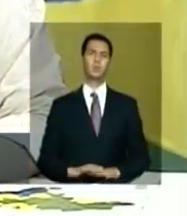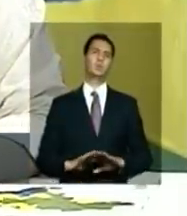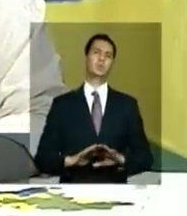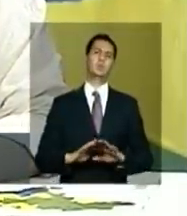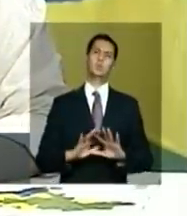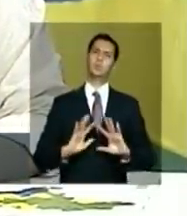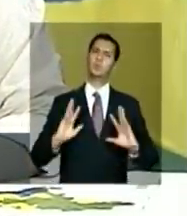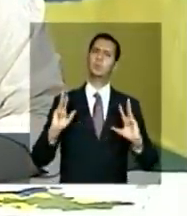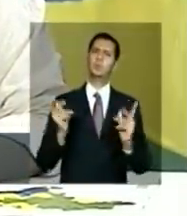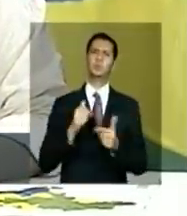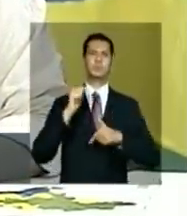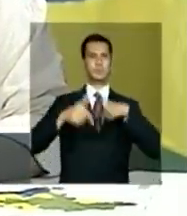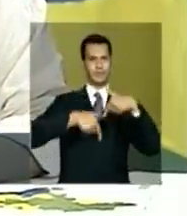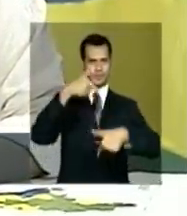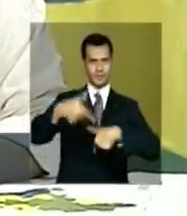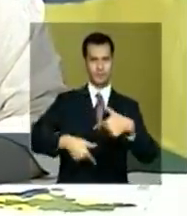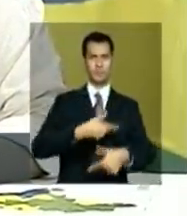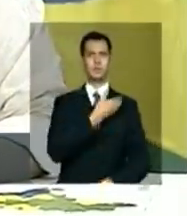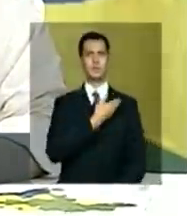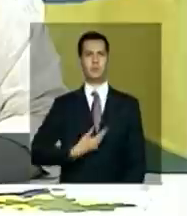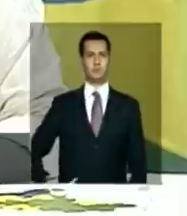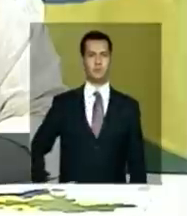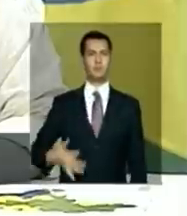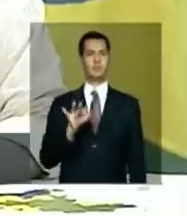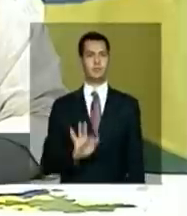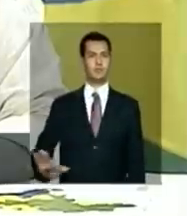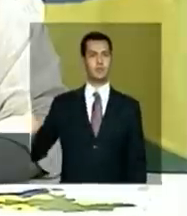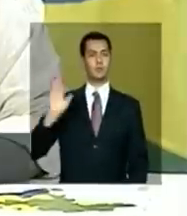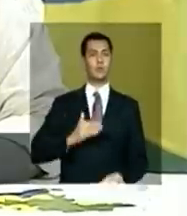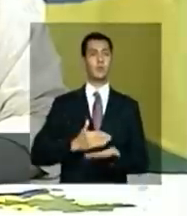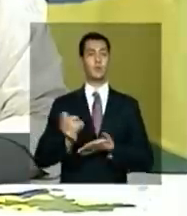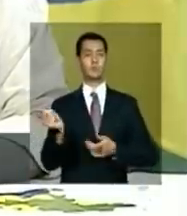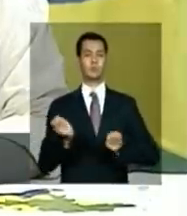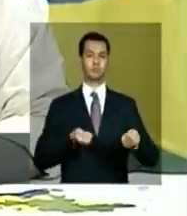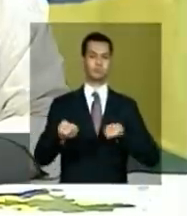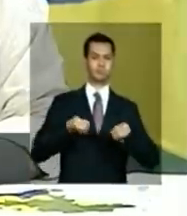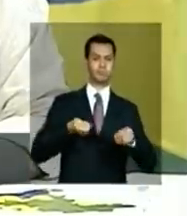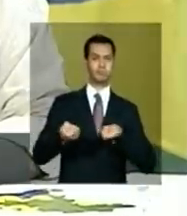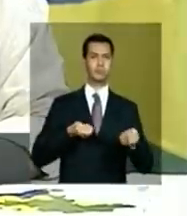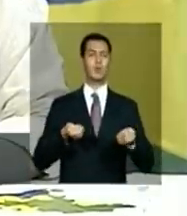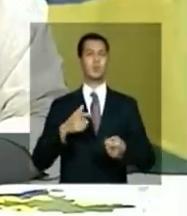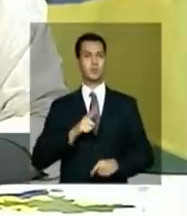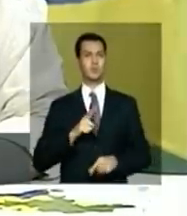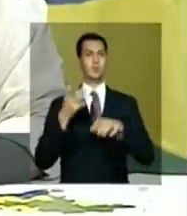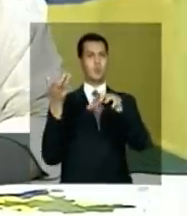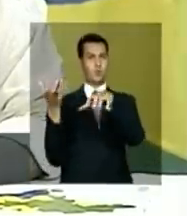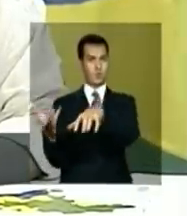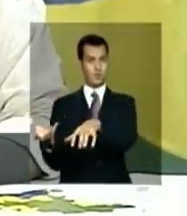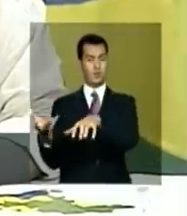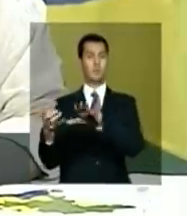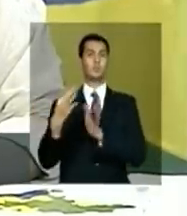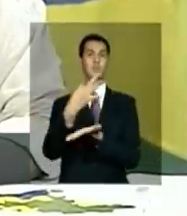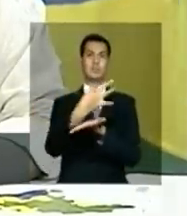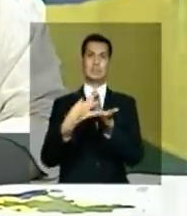conduzido pelo governo na análise do texto que foi apresentado pelo congresso